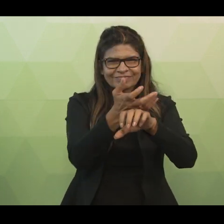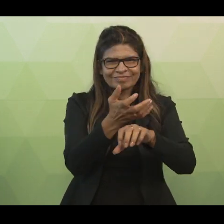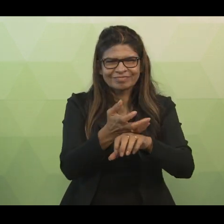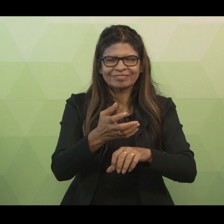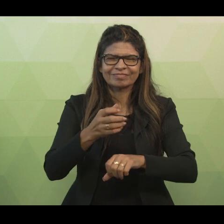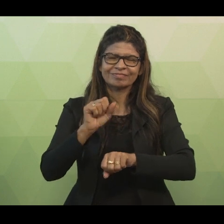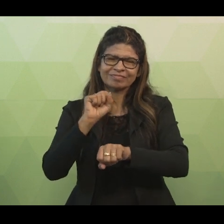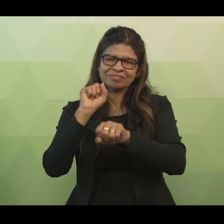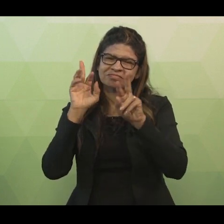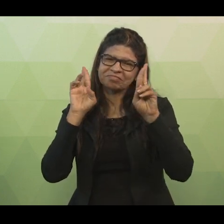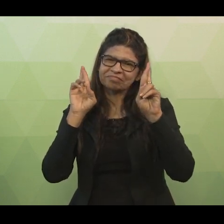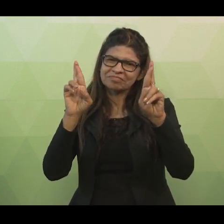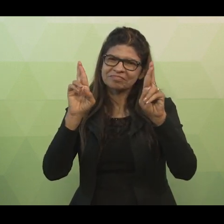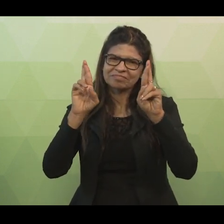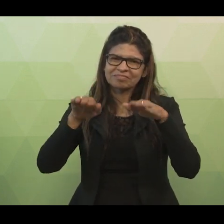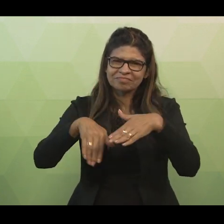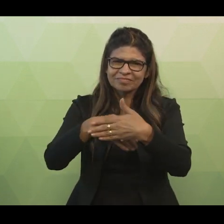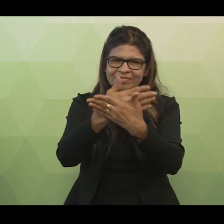responde.